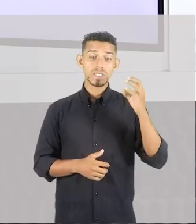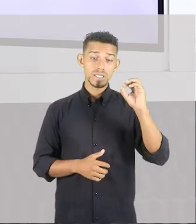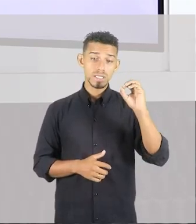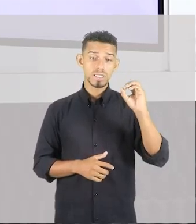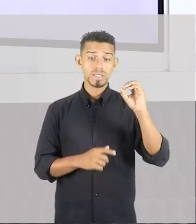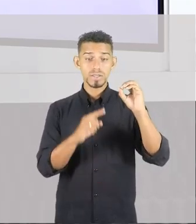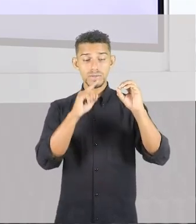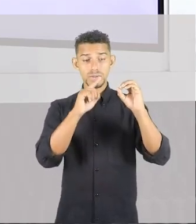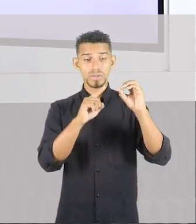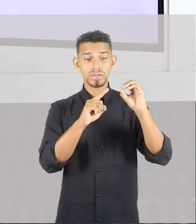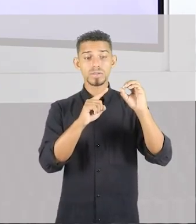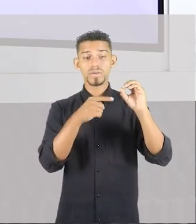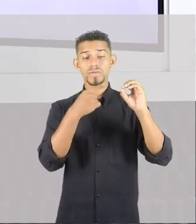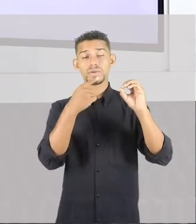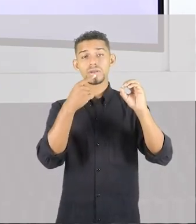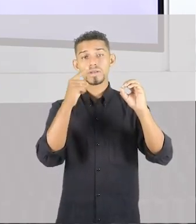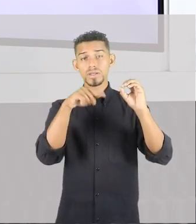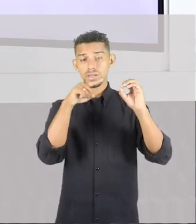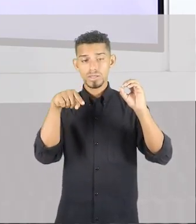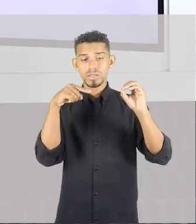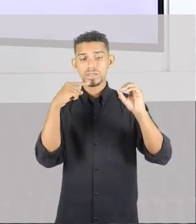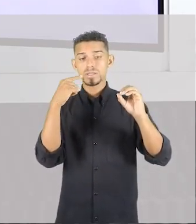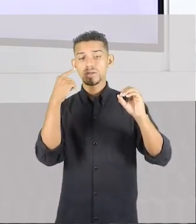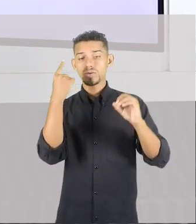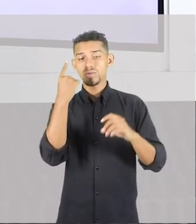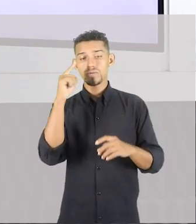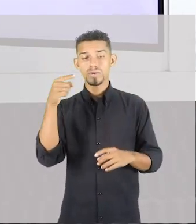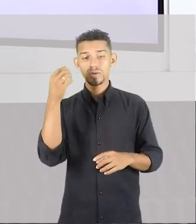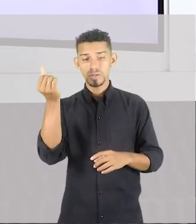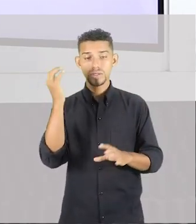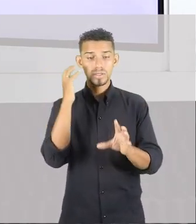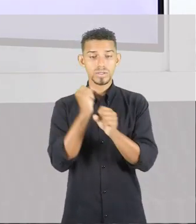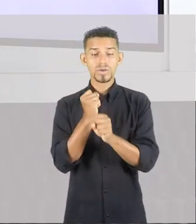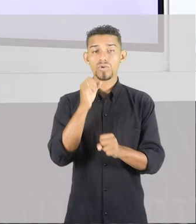vezes 1,6, 48.